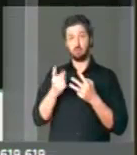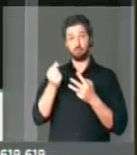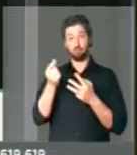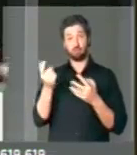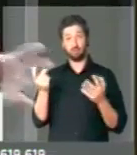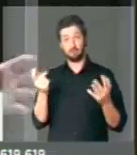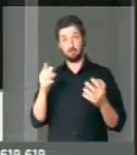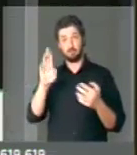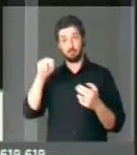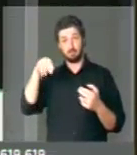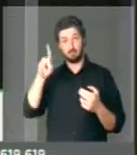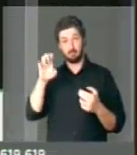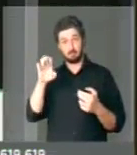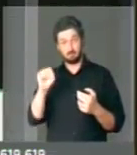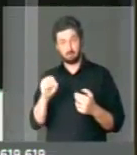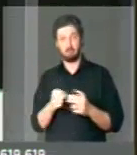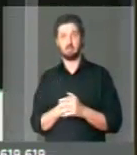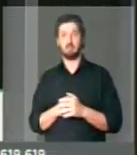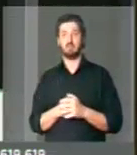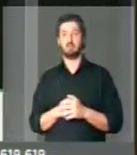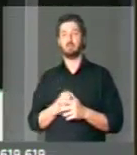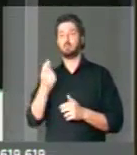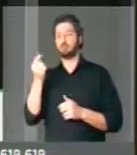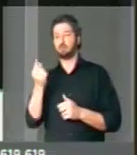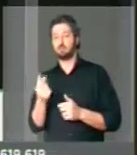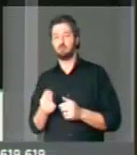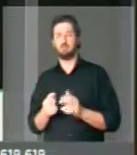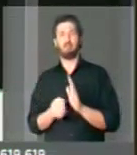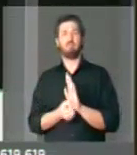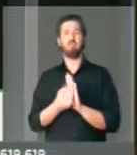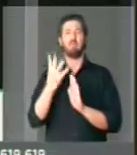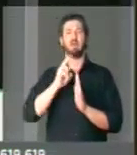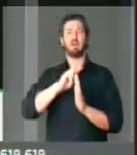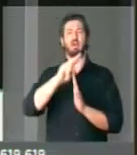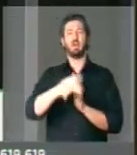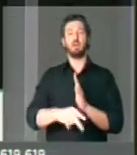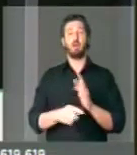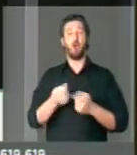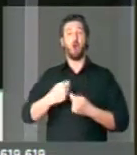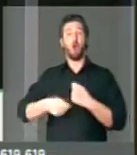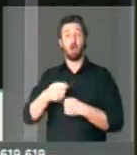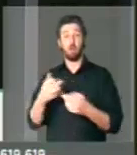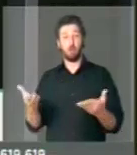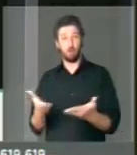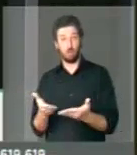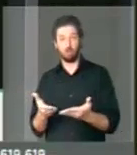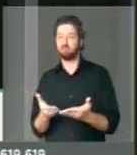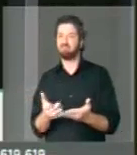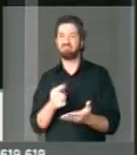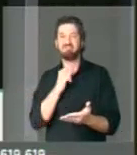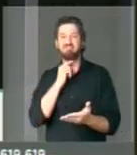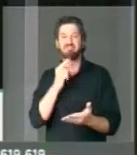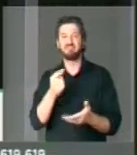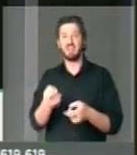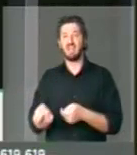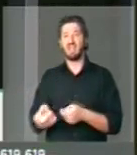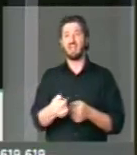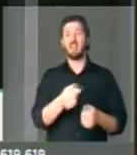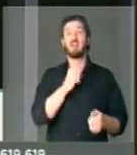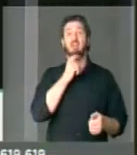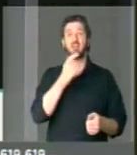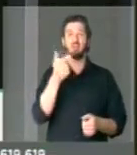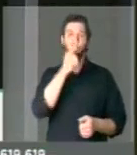recurso do BNDES, com recurso de diversos outros casos de corrupção, hoje não conseguem mais enganar o